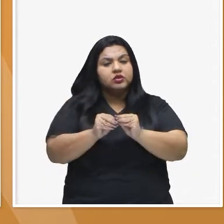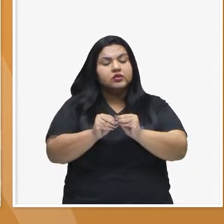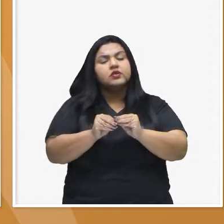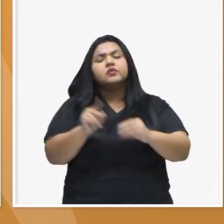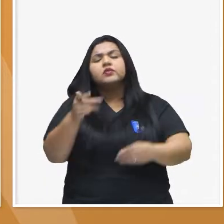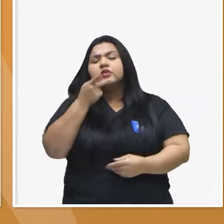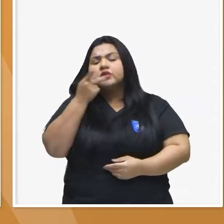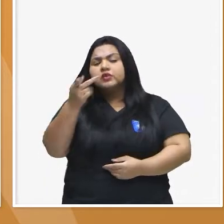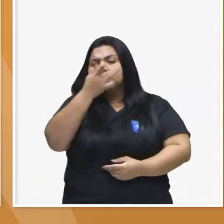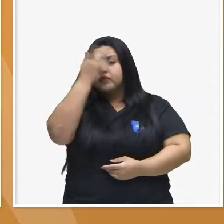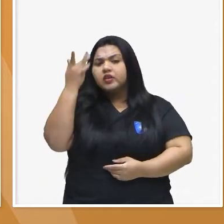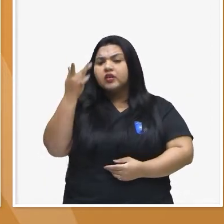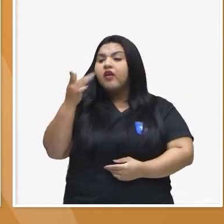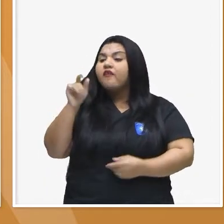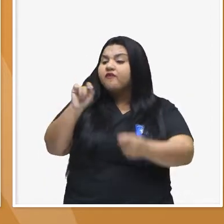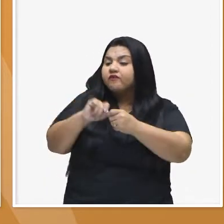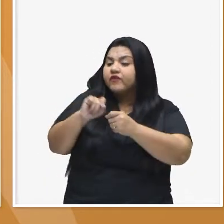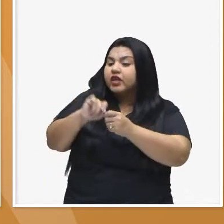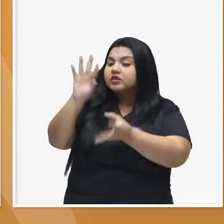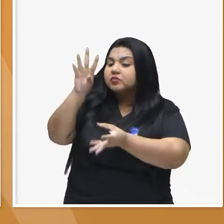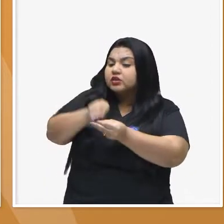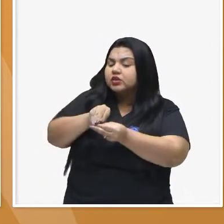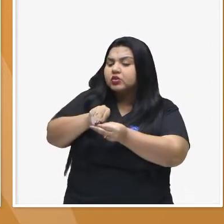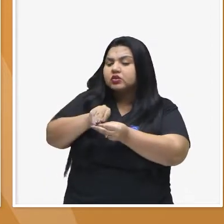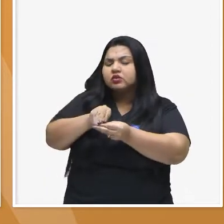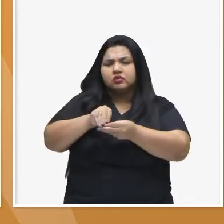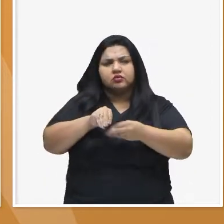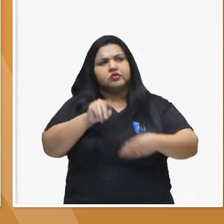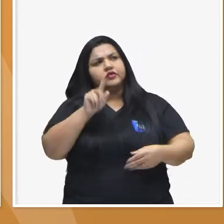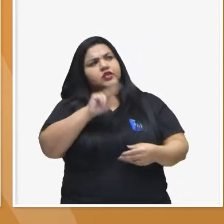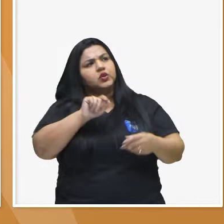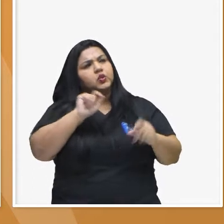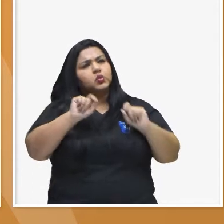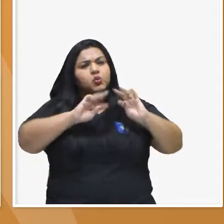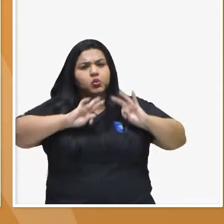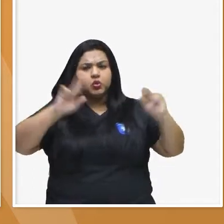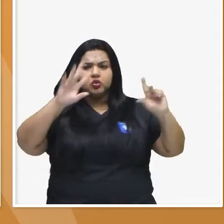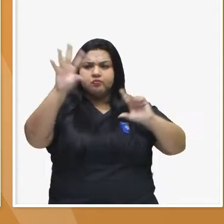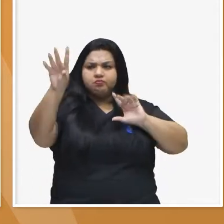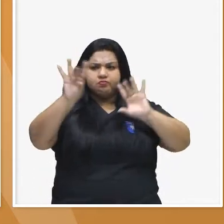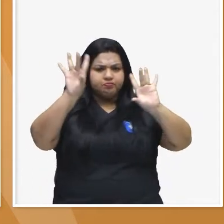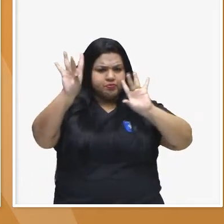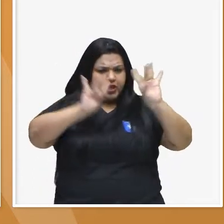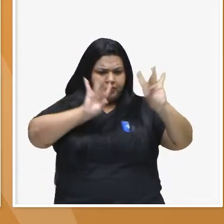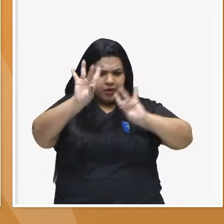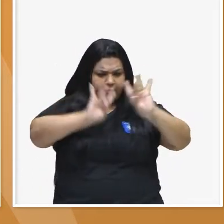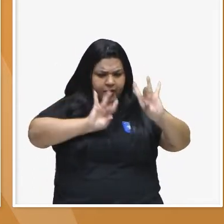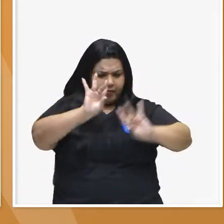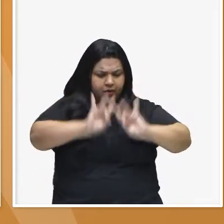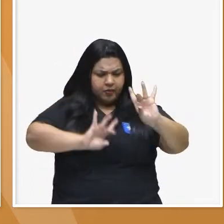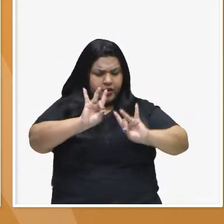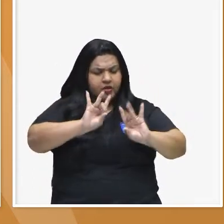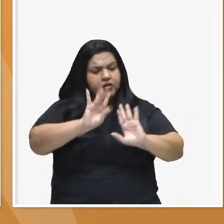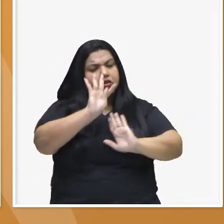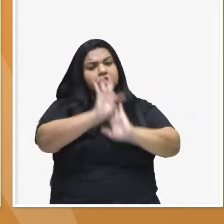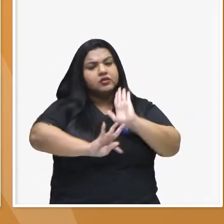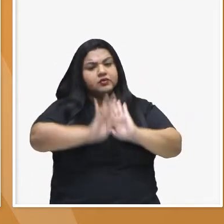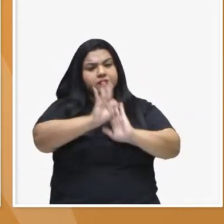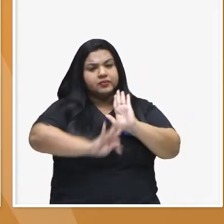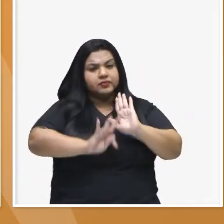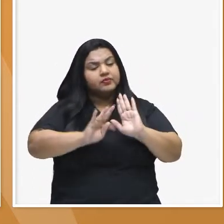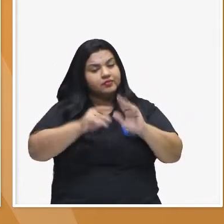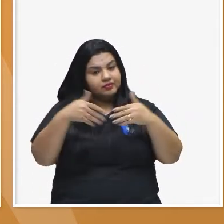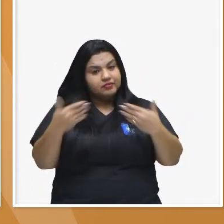para você assim, faça uma síntese, né? Você vai pegar tudo que tem e vai, né? E vai fazer a síntese, não é